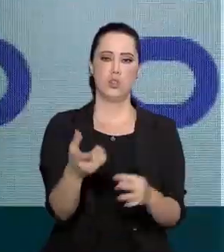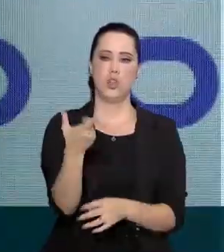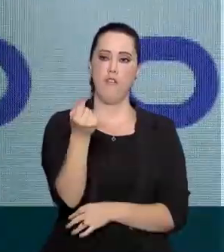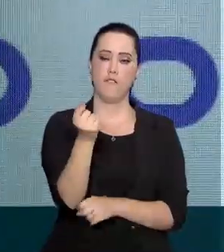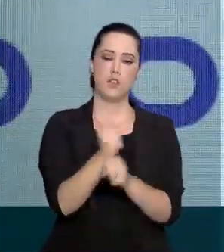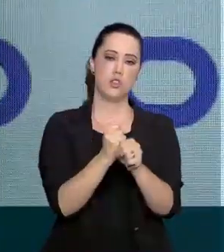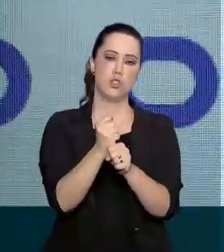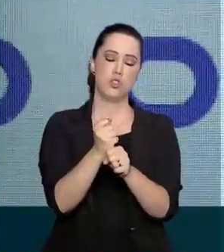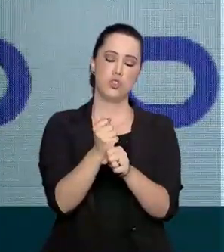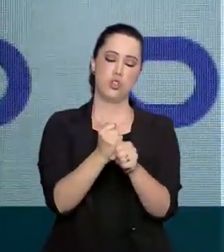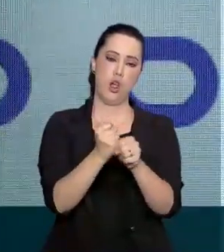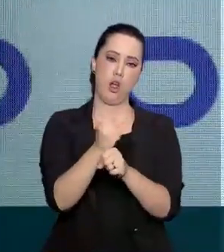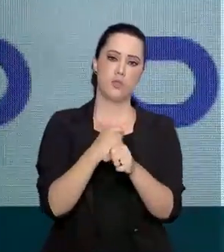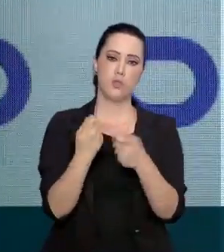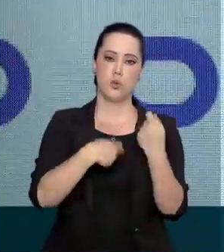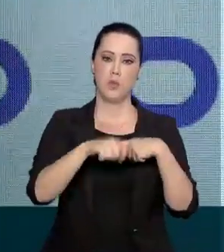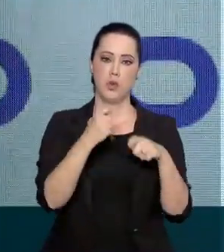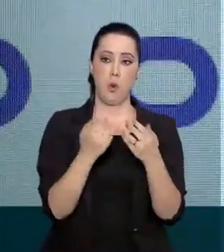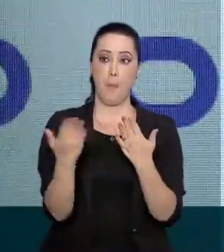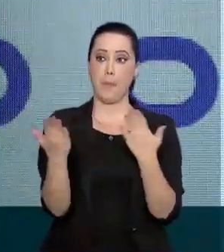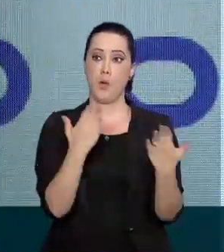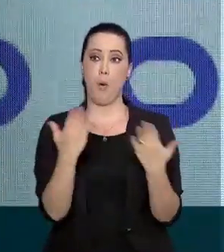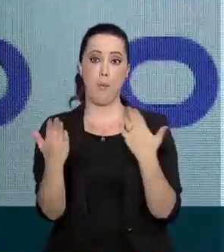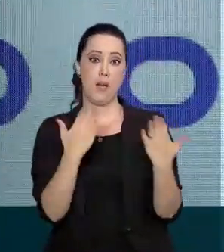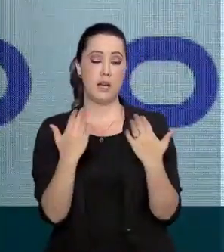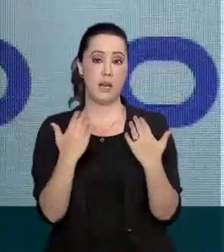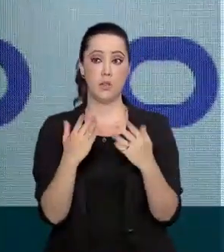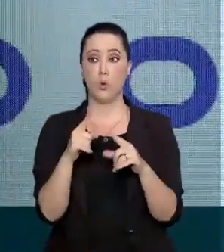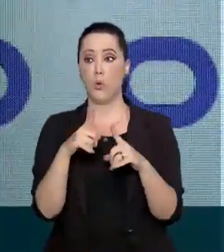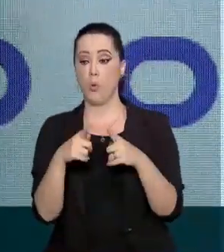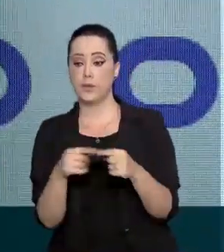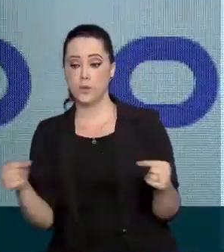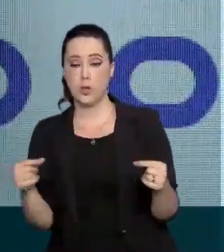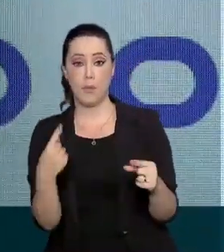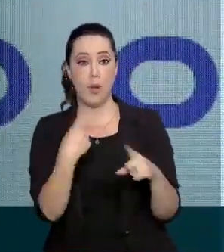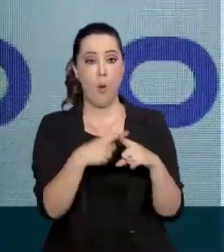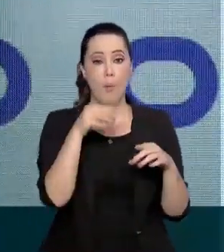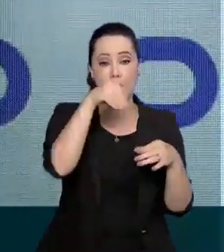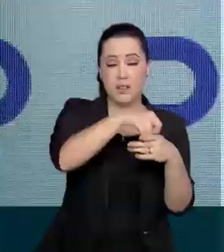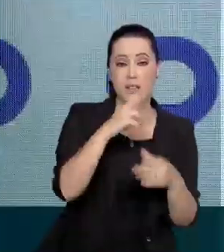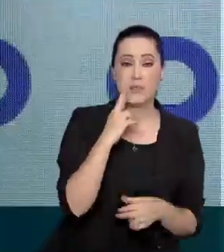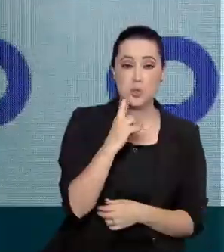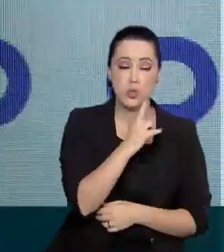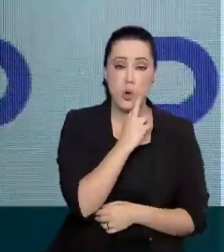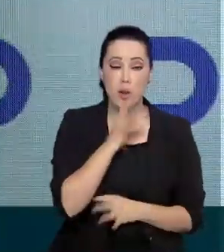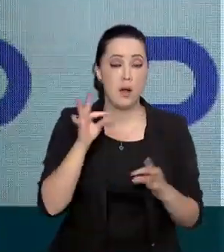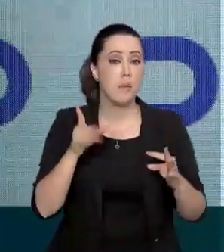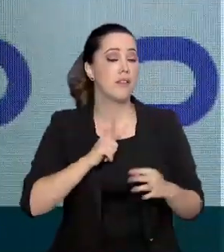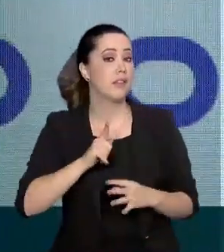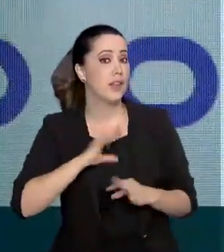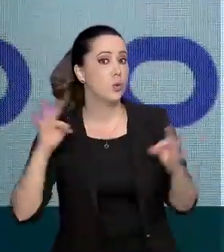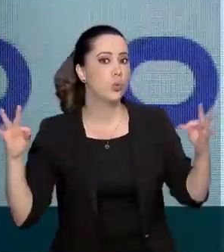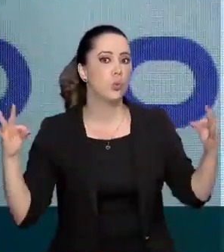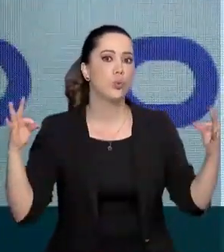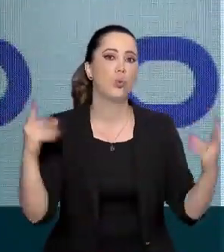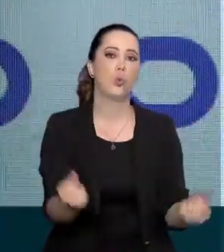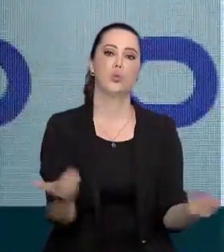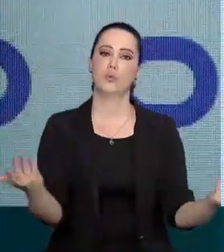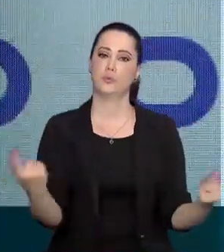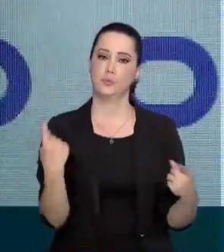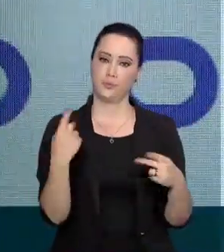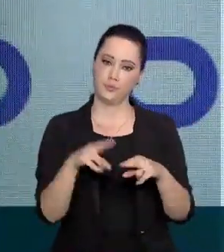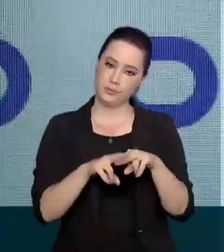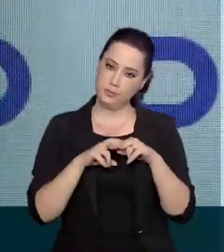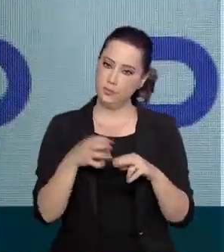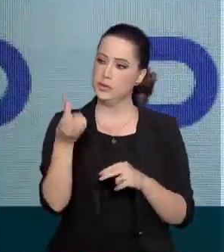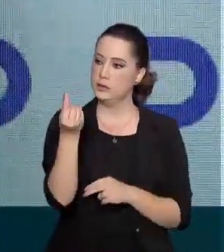uma economia próxima à do Japão, lá tem tudo, por isso que 60% do território está inviabilizado com